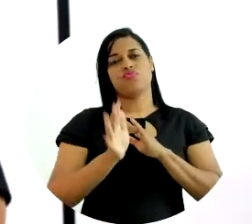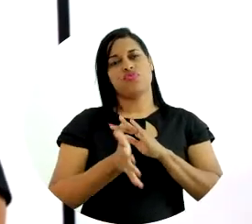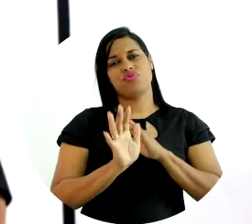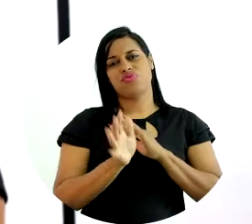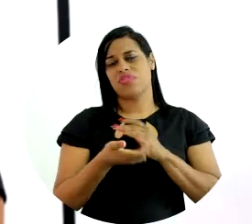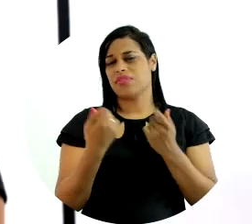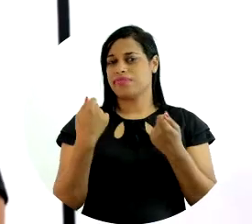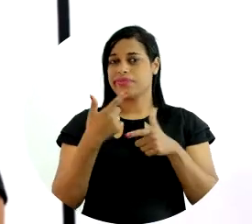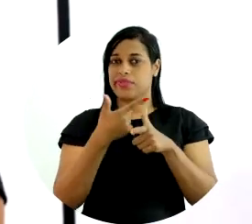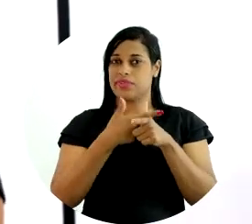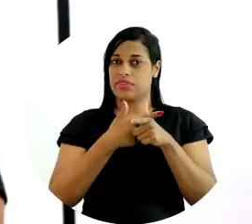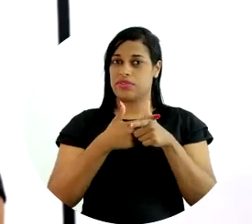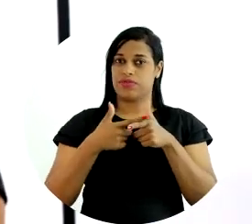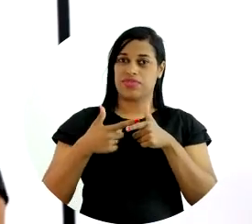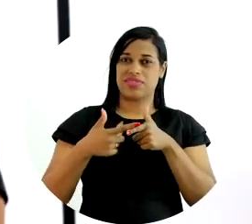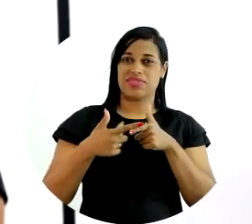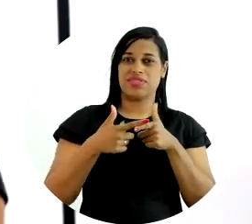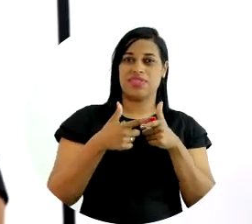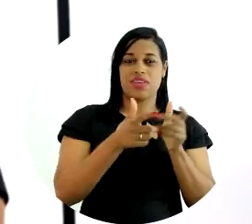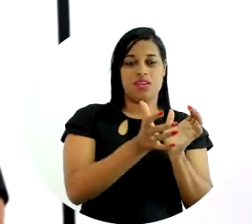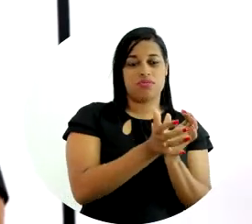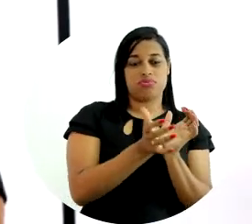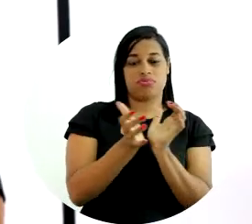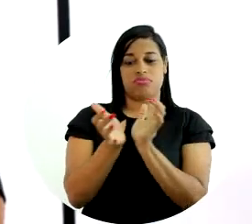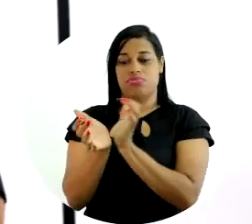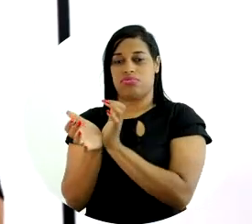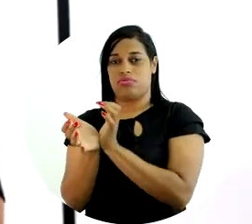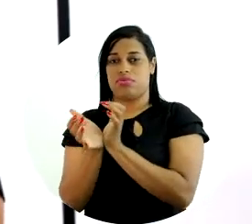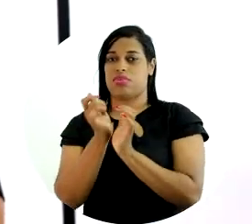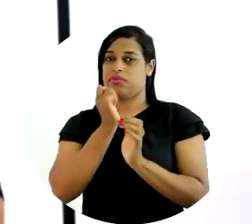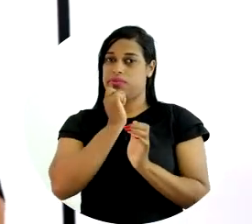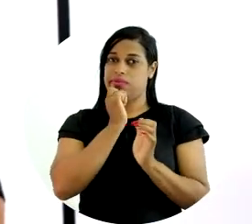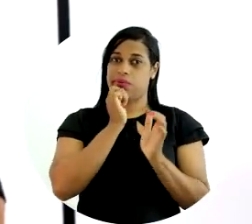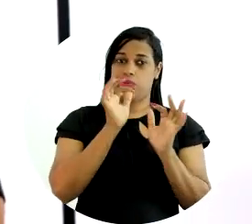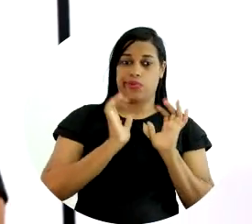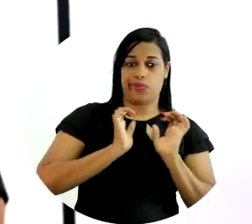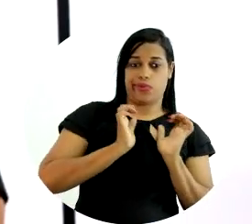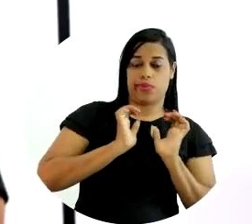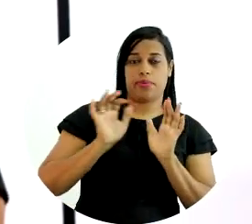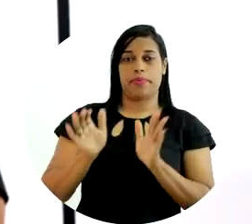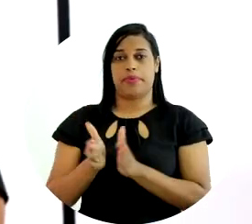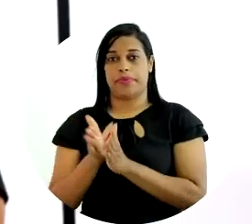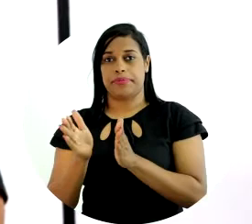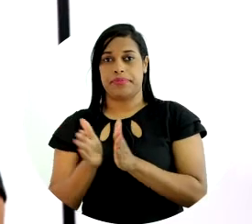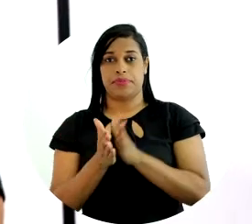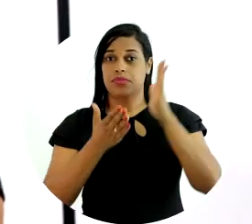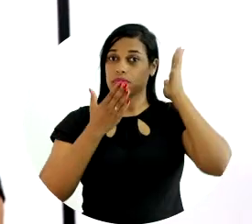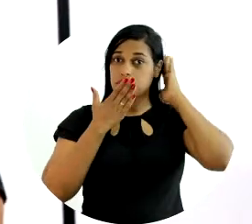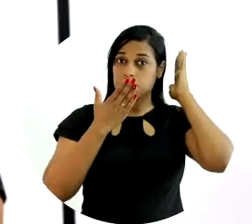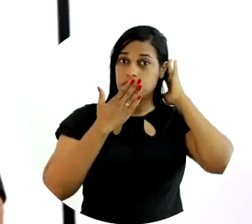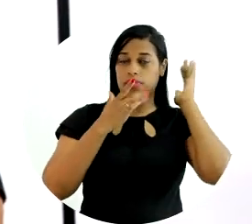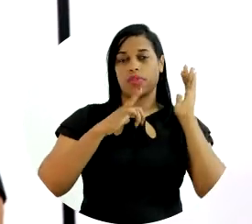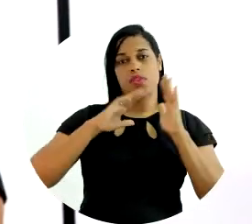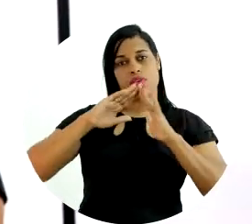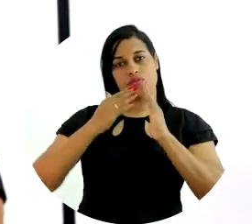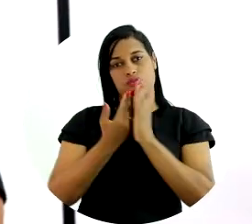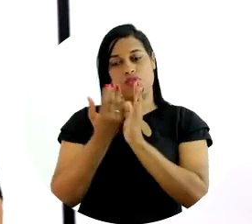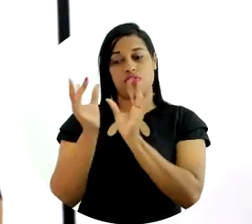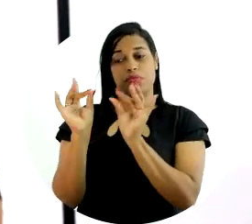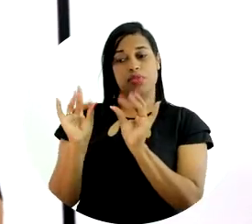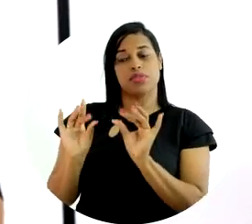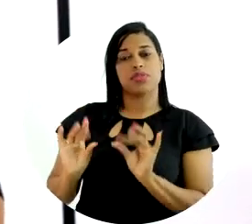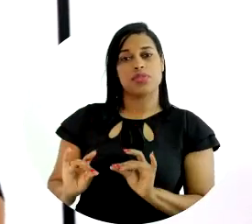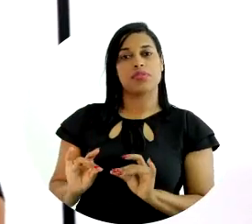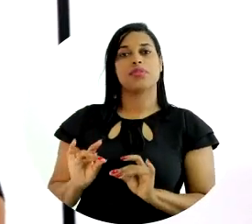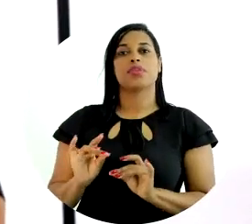está quitado modelo que vivia as classes existentes no brasil para um vídeo e